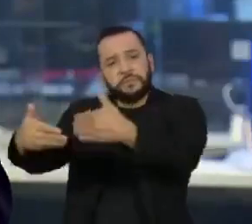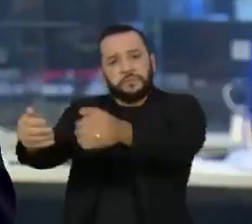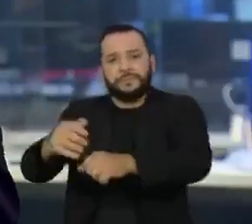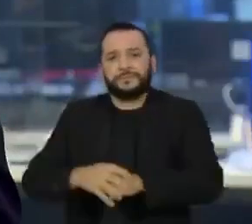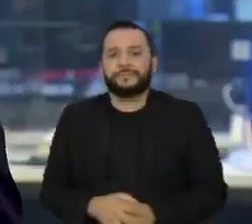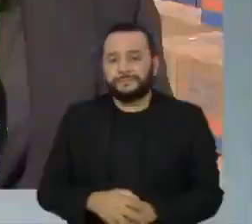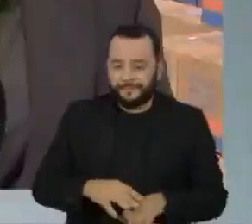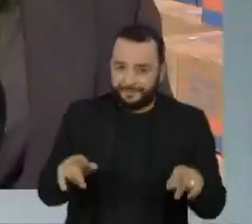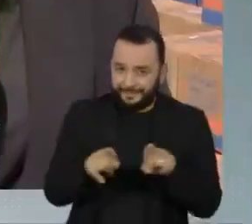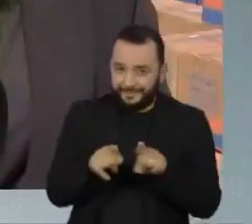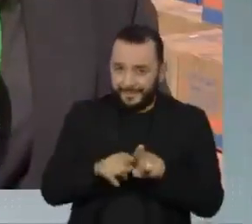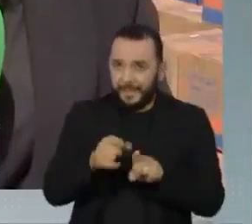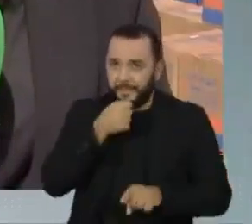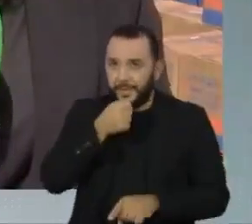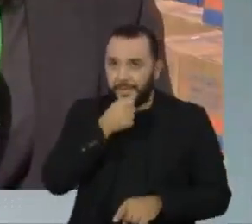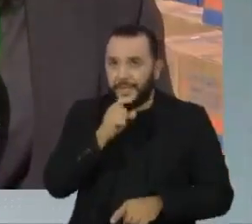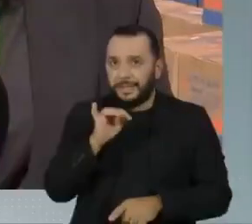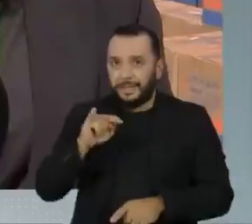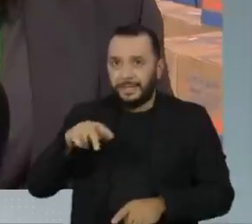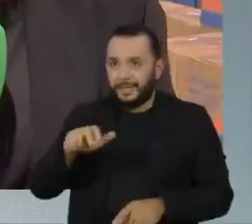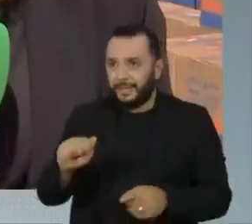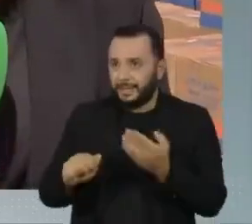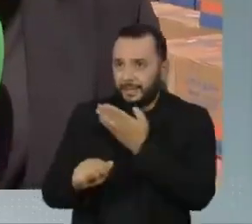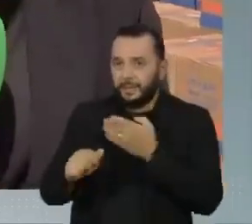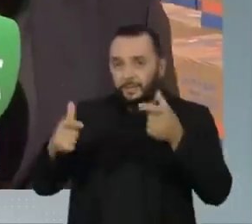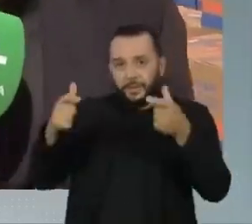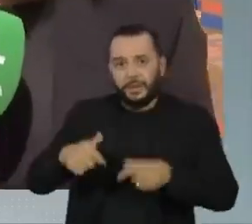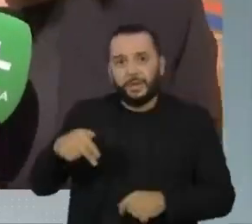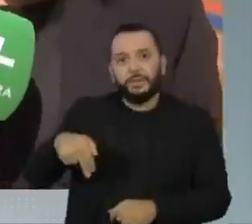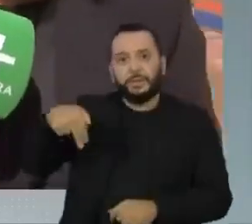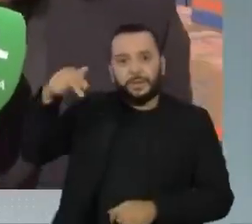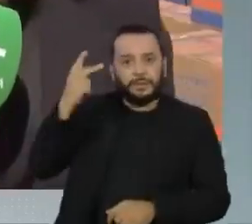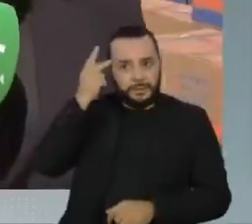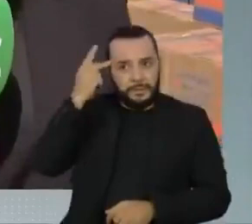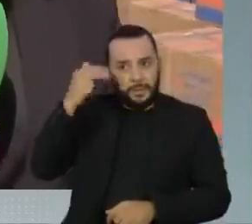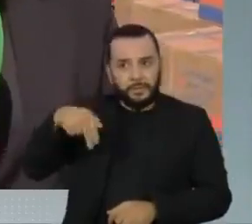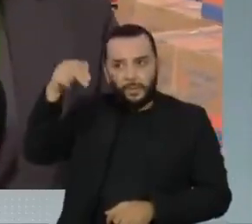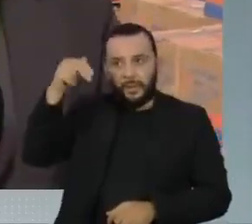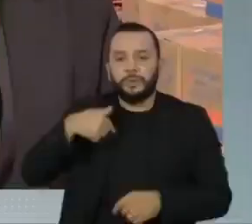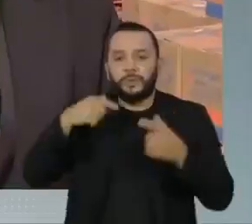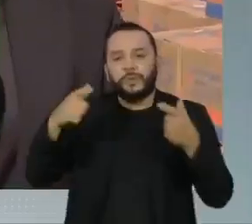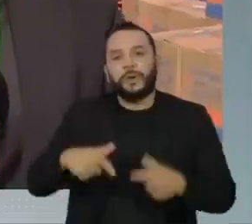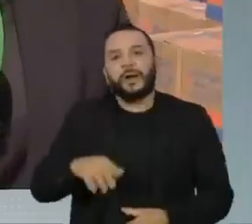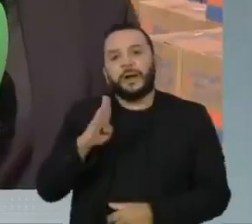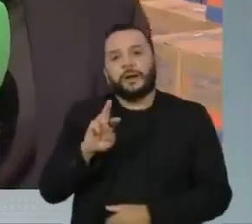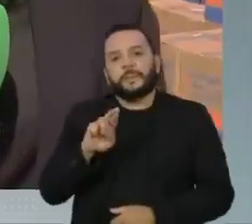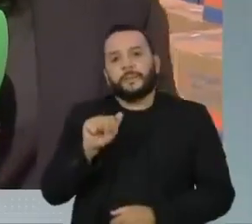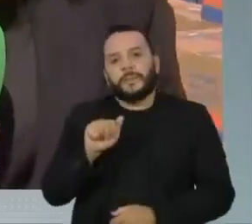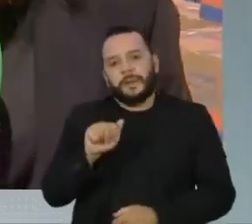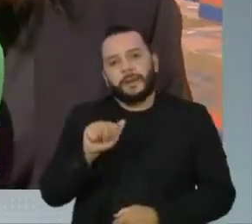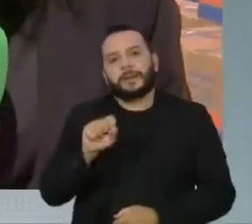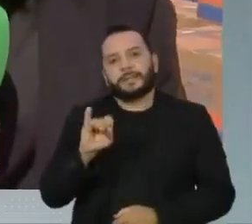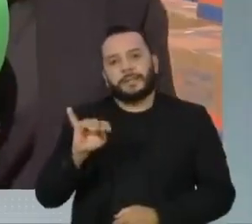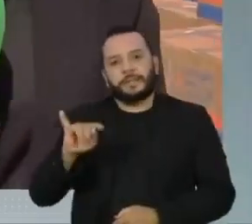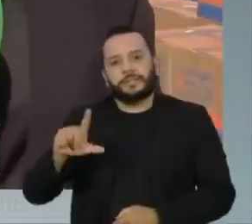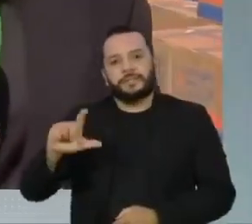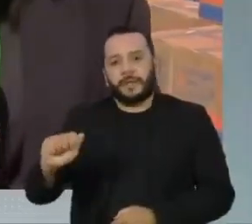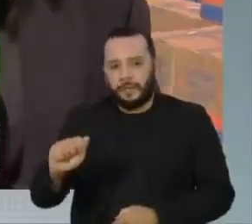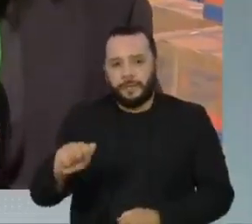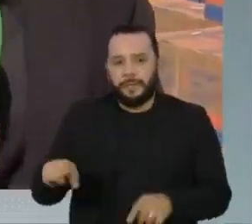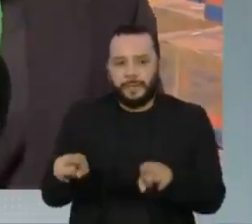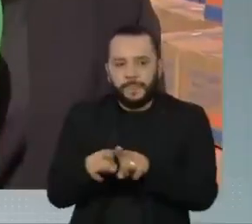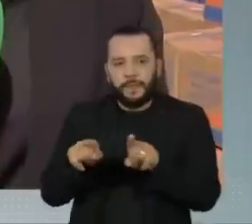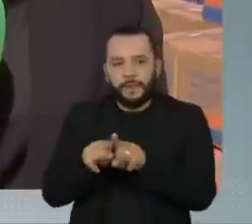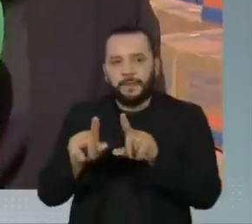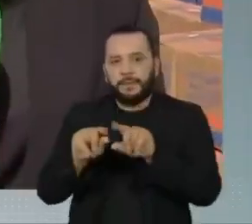Repórter Adriana Simino está na Zona Norte de São Paulo agora e acompanha a distribuição de alimentos no bairro da Brasilândia, onde os próprios moradores organizam